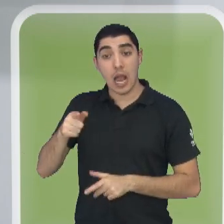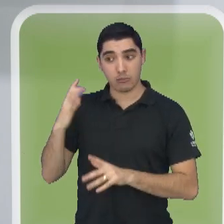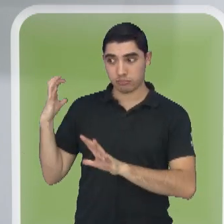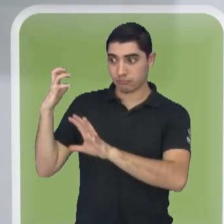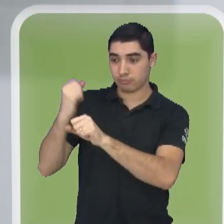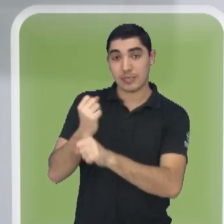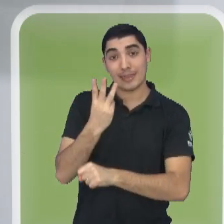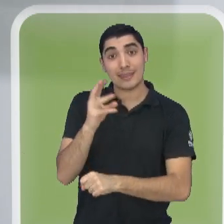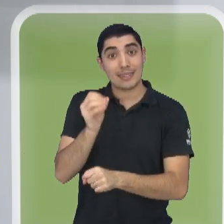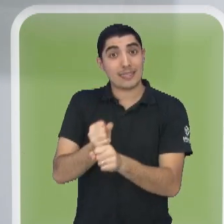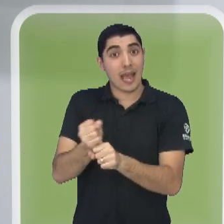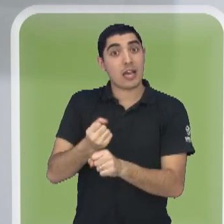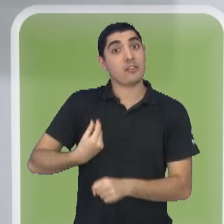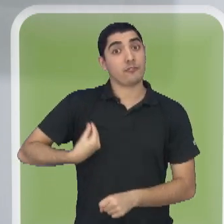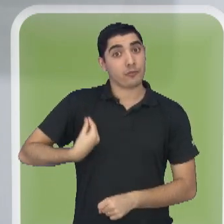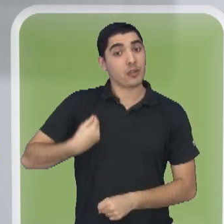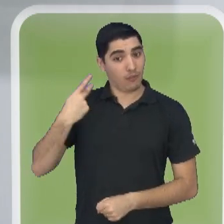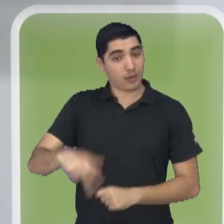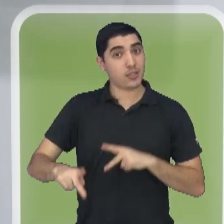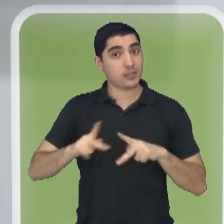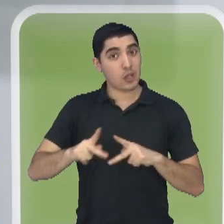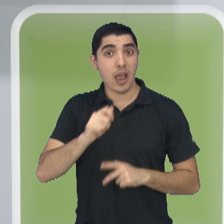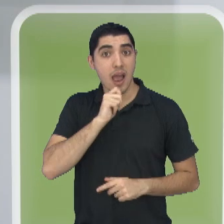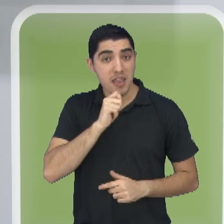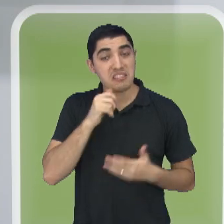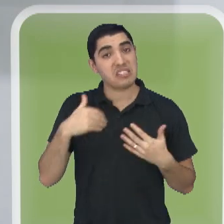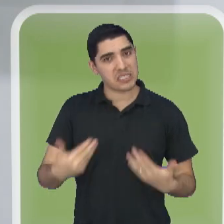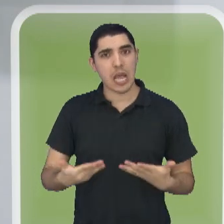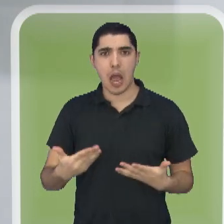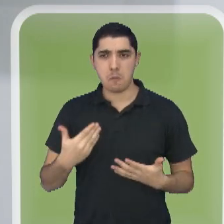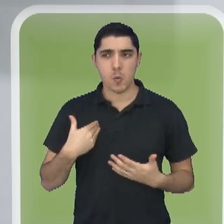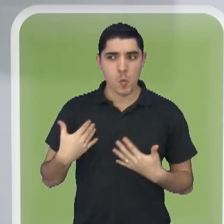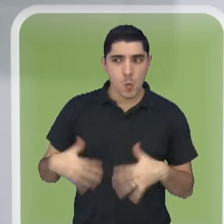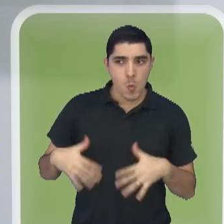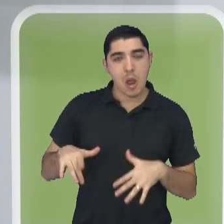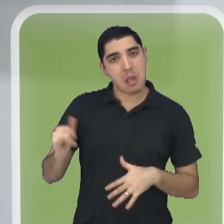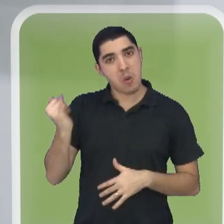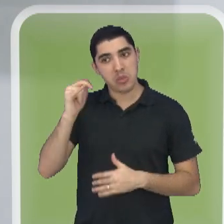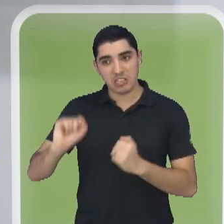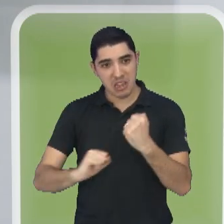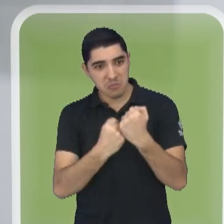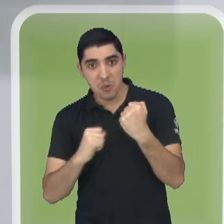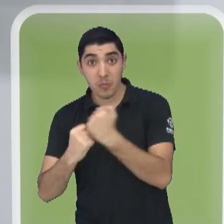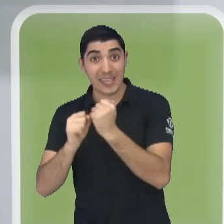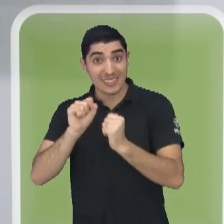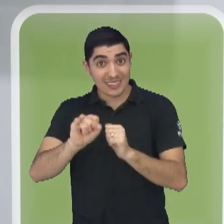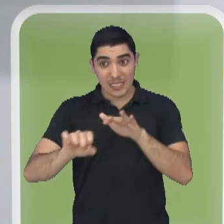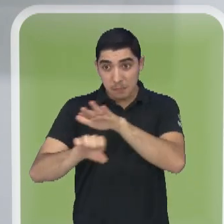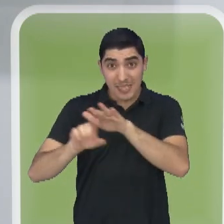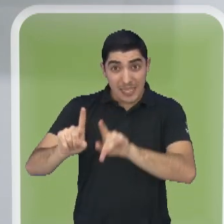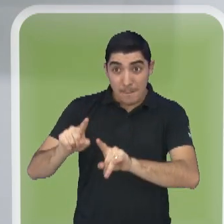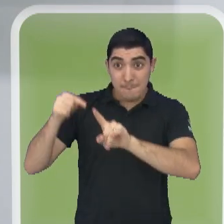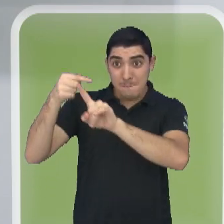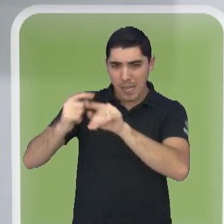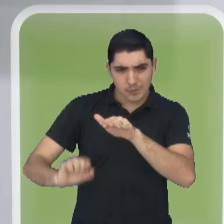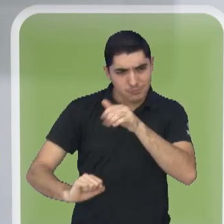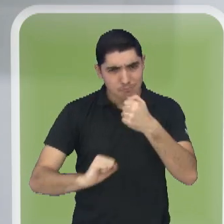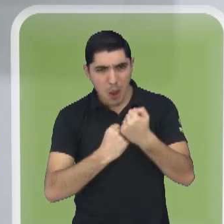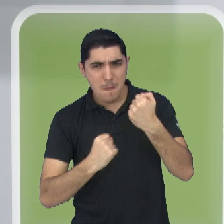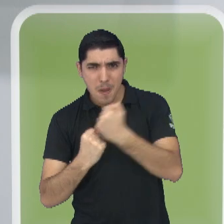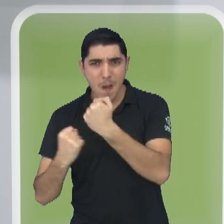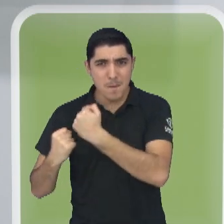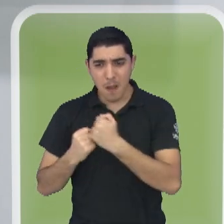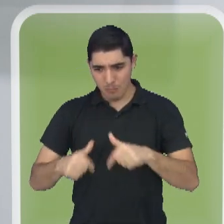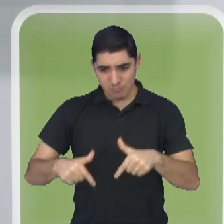aqui em São José dos Campos. Então, chama bastante atenção, né? Então, quanto mais patrocinadores também, mais o time vai se reforçar e vai montar,